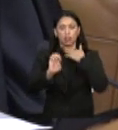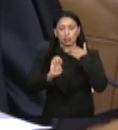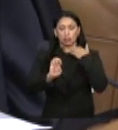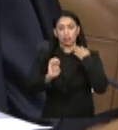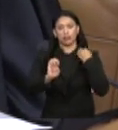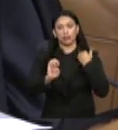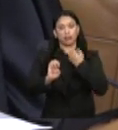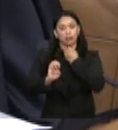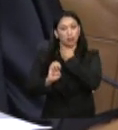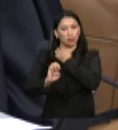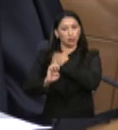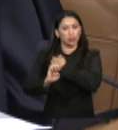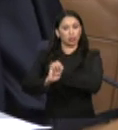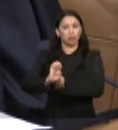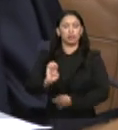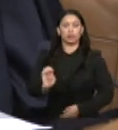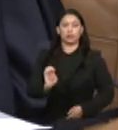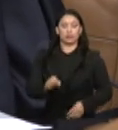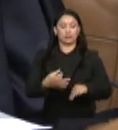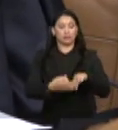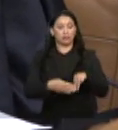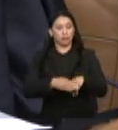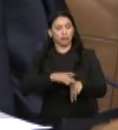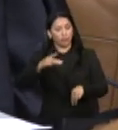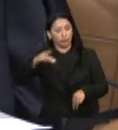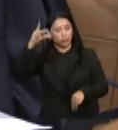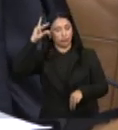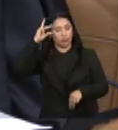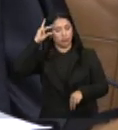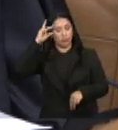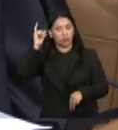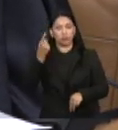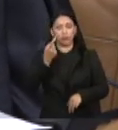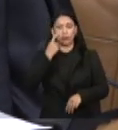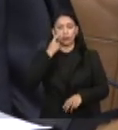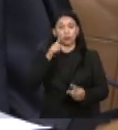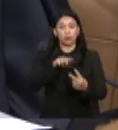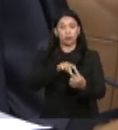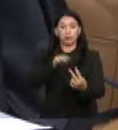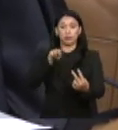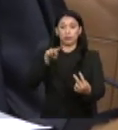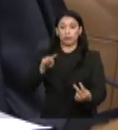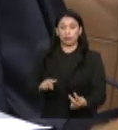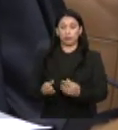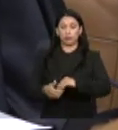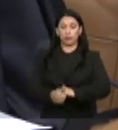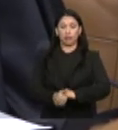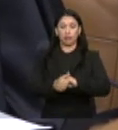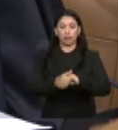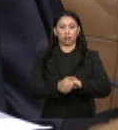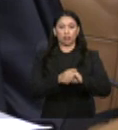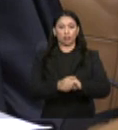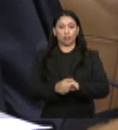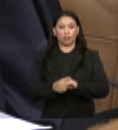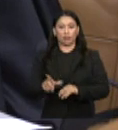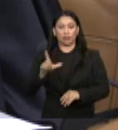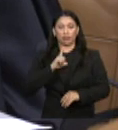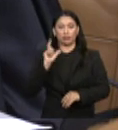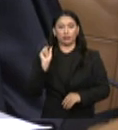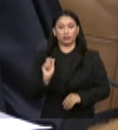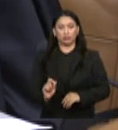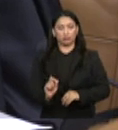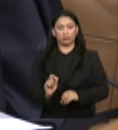Ministro André Mendonça Ministro Nunes Marques virtualmente cumprimento suas excelências